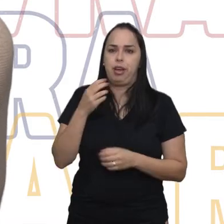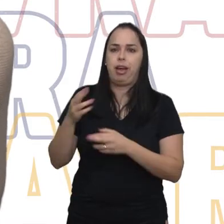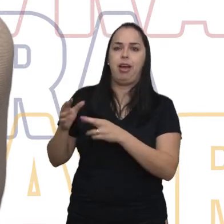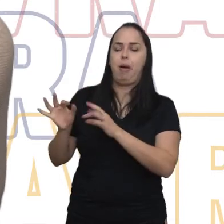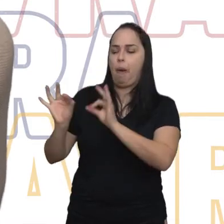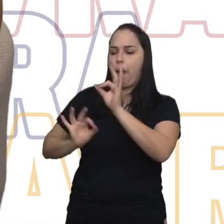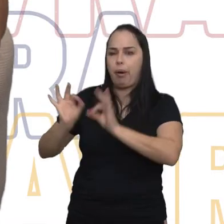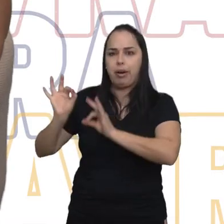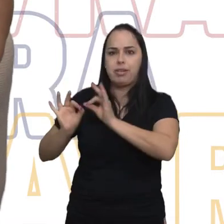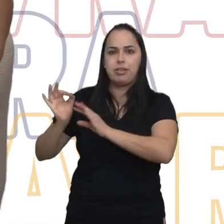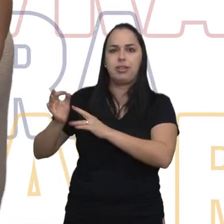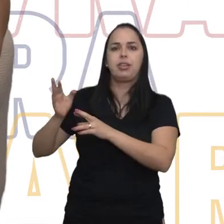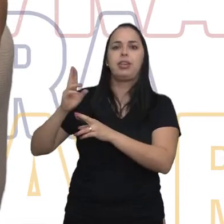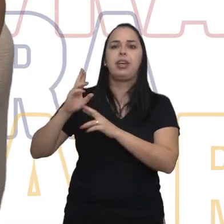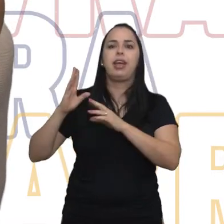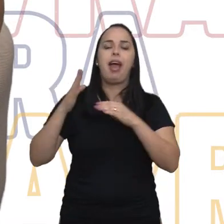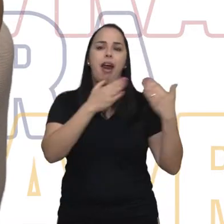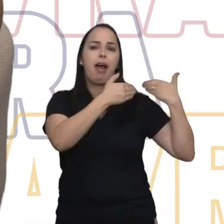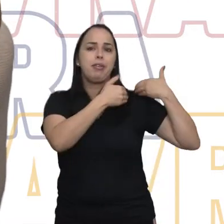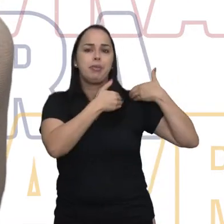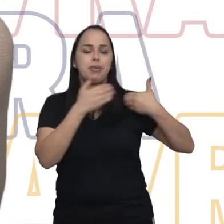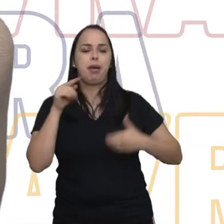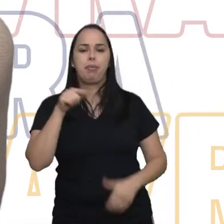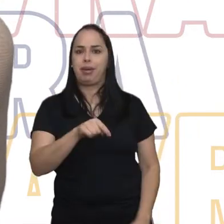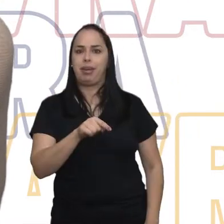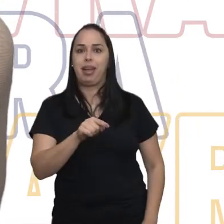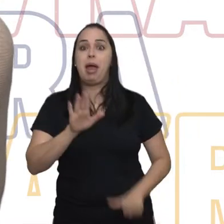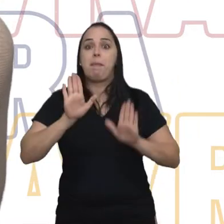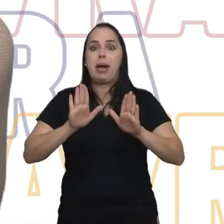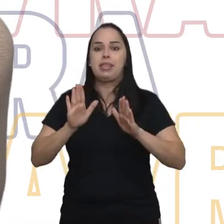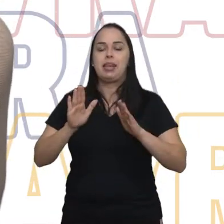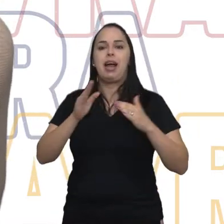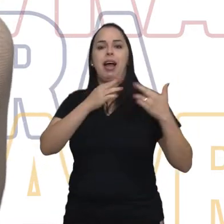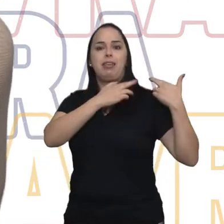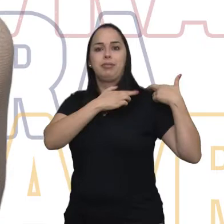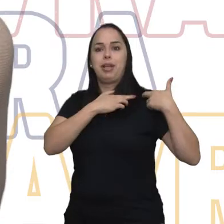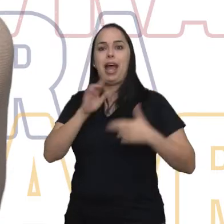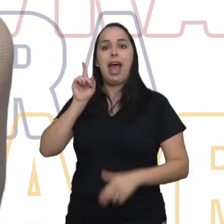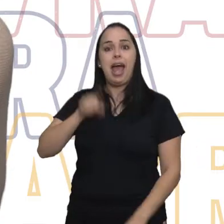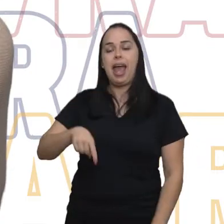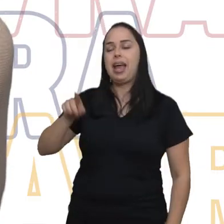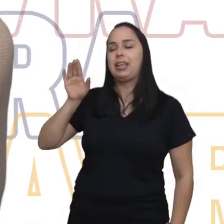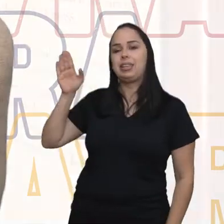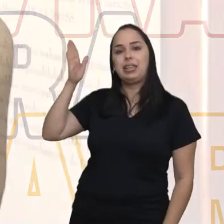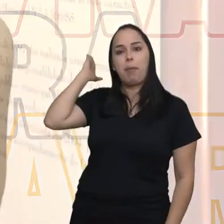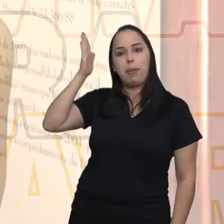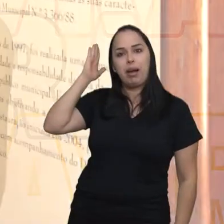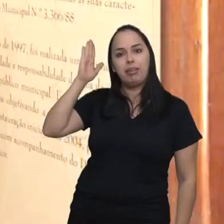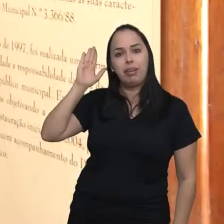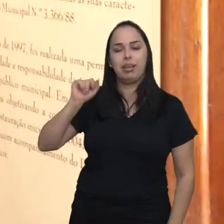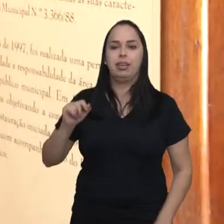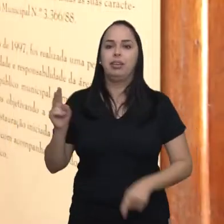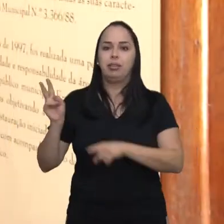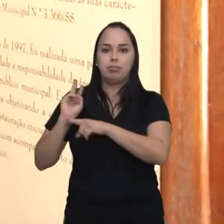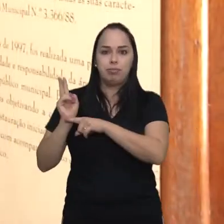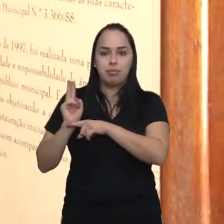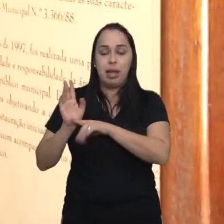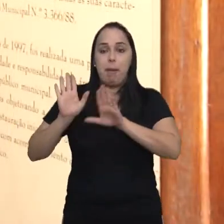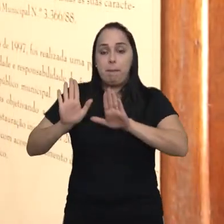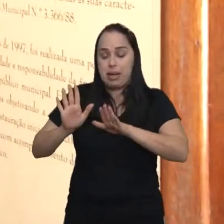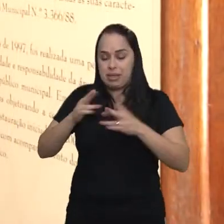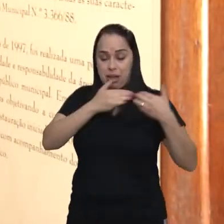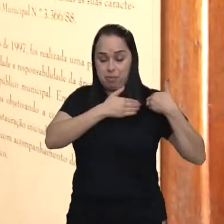a gente respondia a mitra de Taubaté. O que houve? Ficou encarregado de cuidar dessa